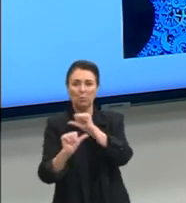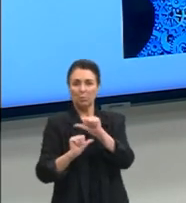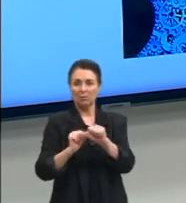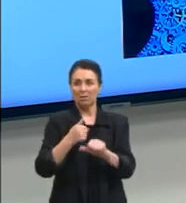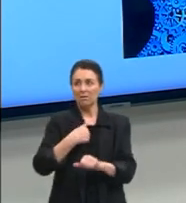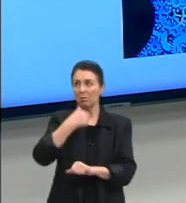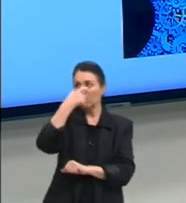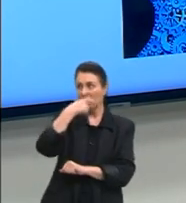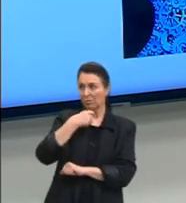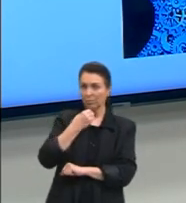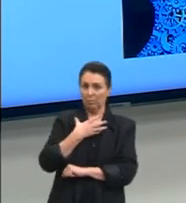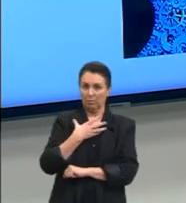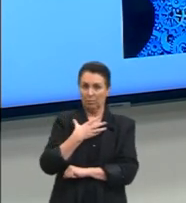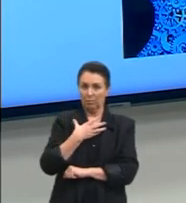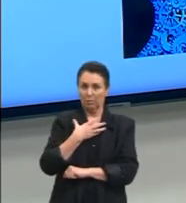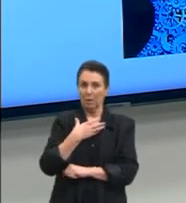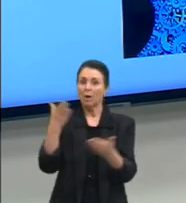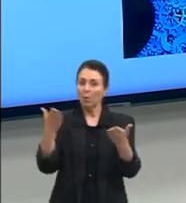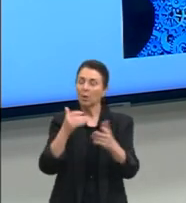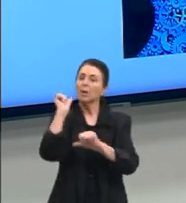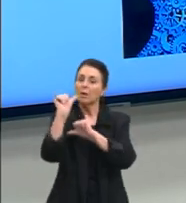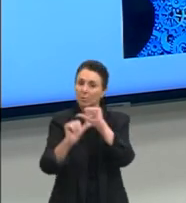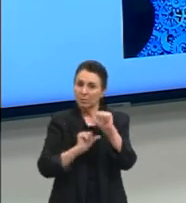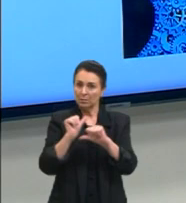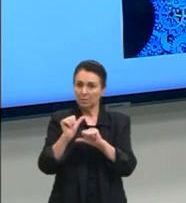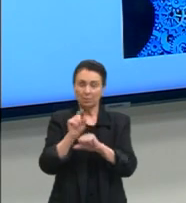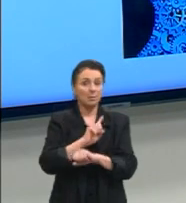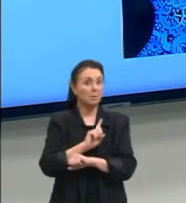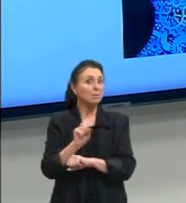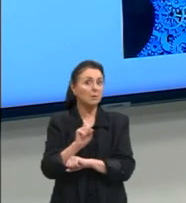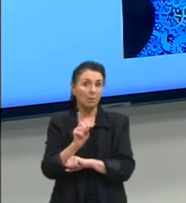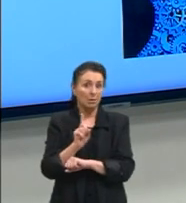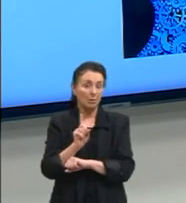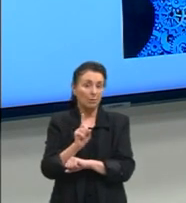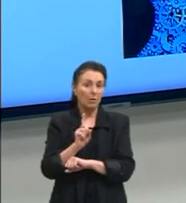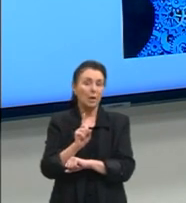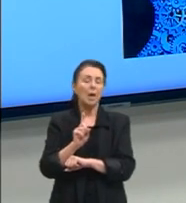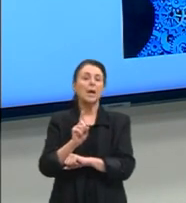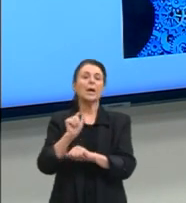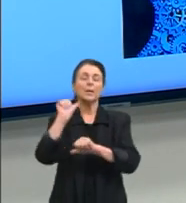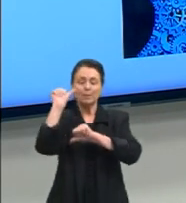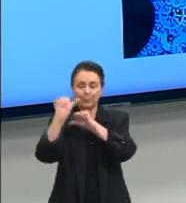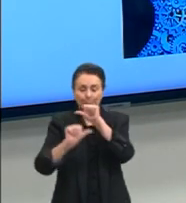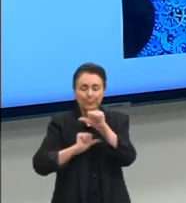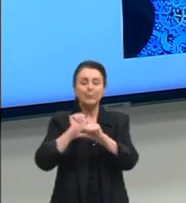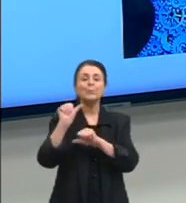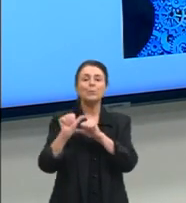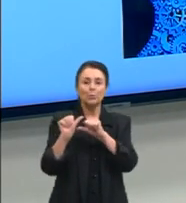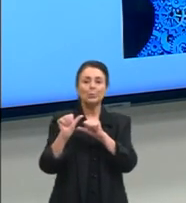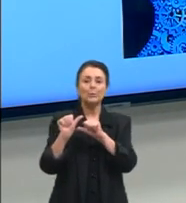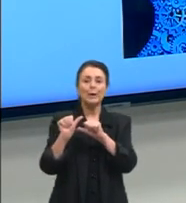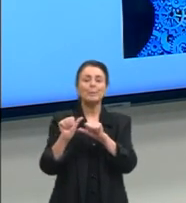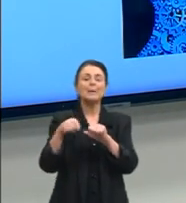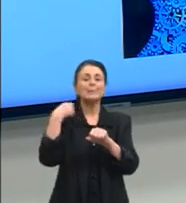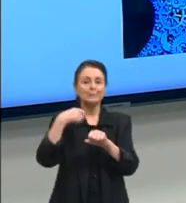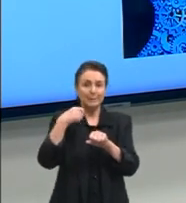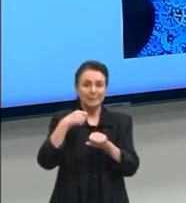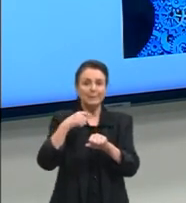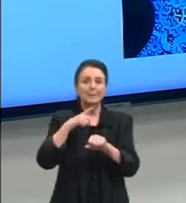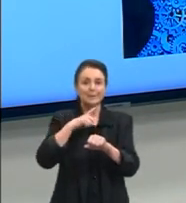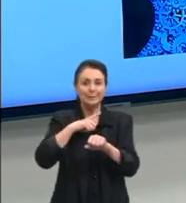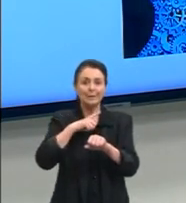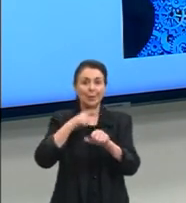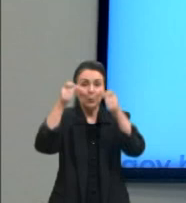ah eu acho que é bom agora a partir disso então vai ser bom conhecimento não ele é renovável desde que ele Contemple o